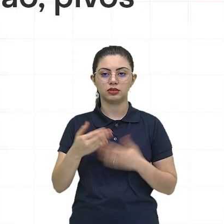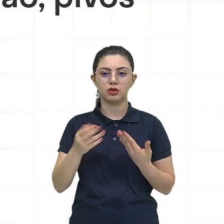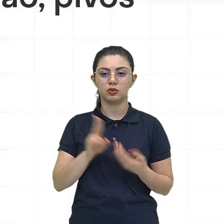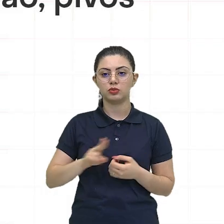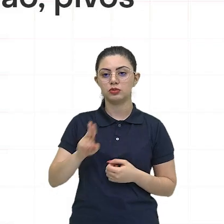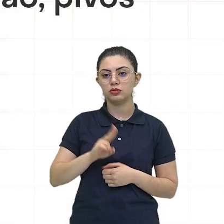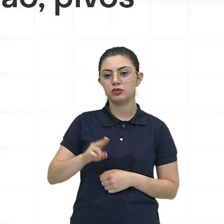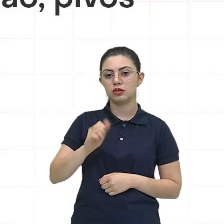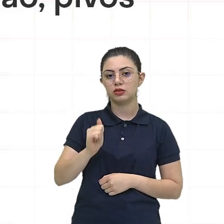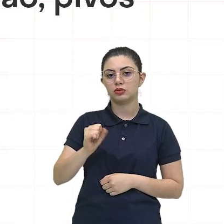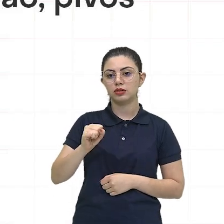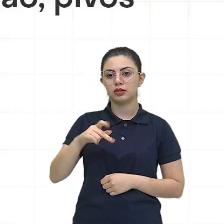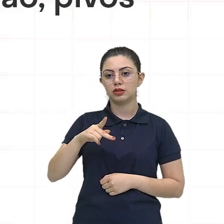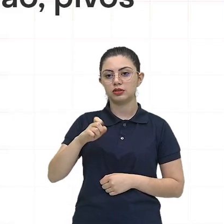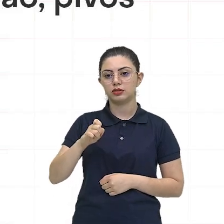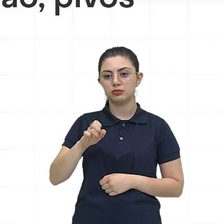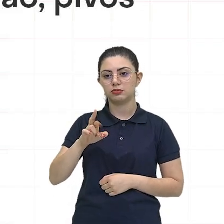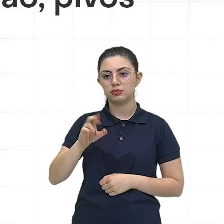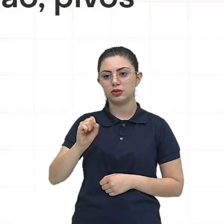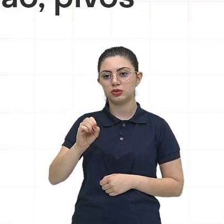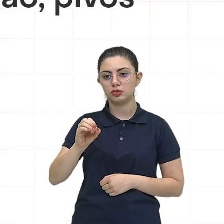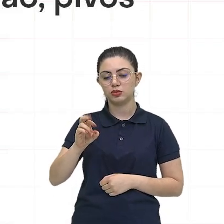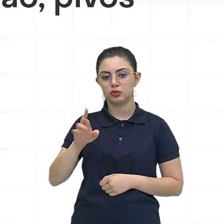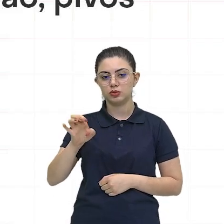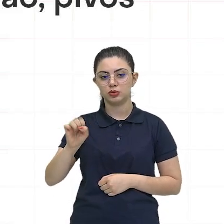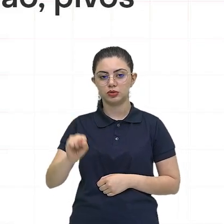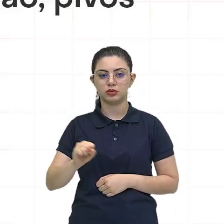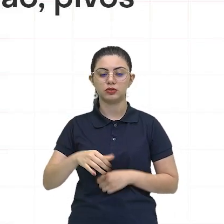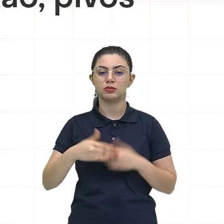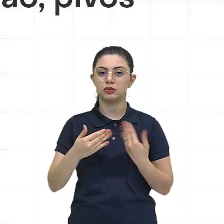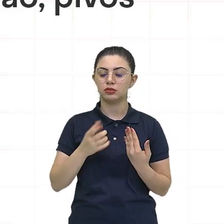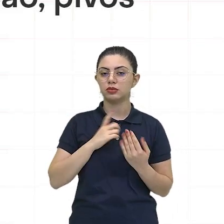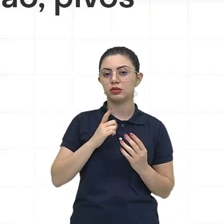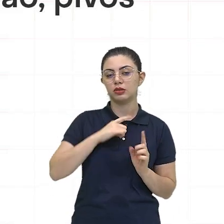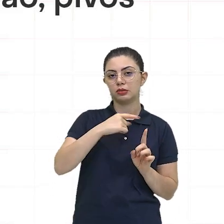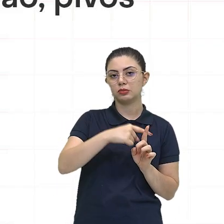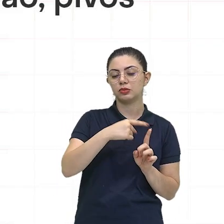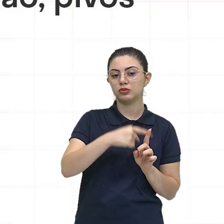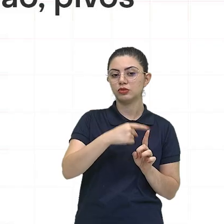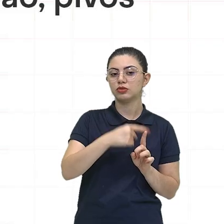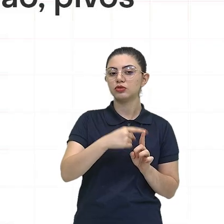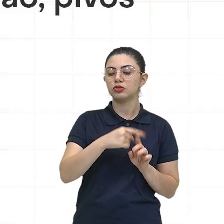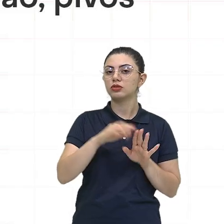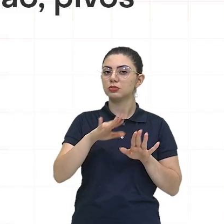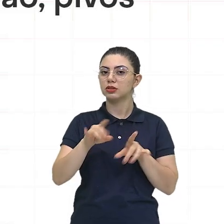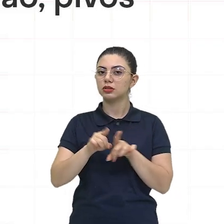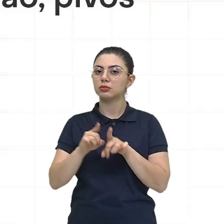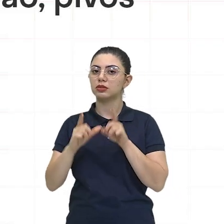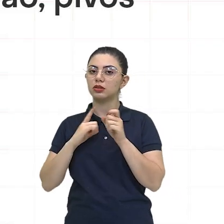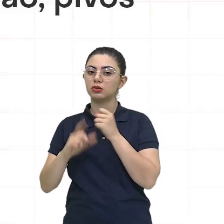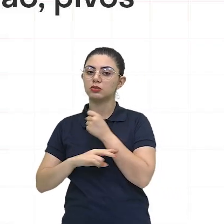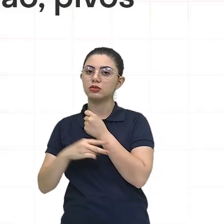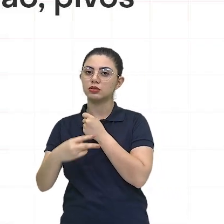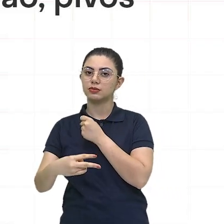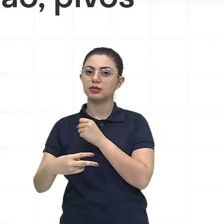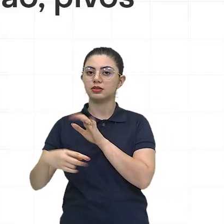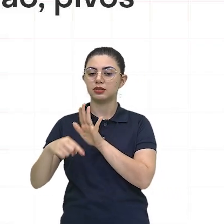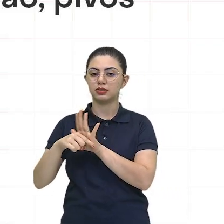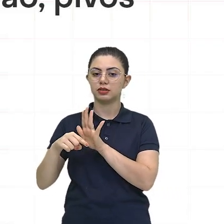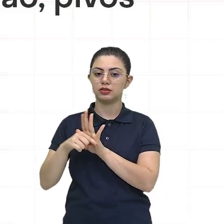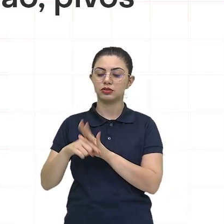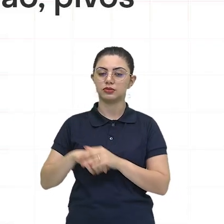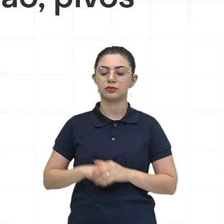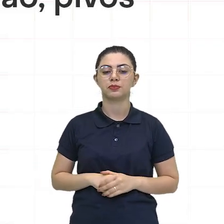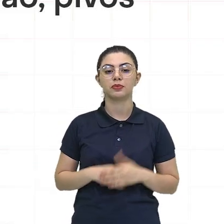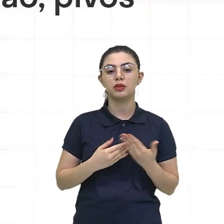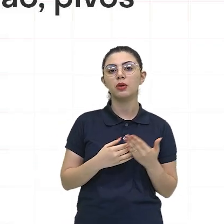orifícios nas tubulações. Vamos ter vantagens e desvantagens. Vai ser um baixo